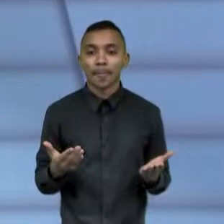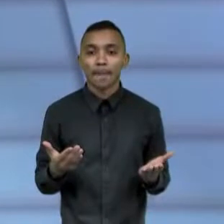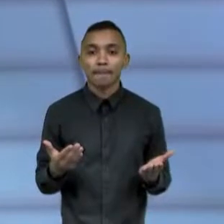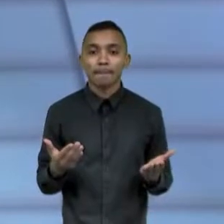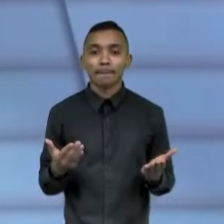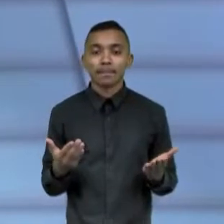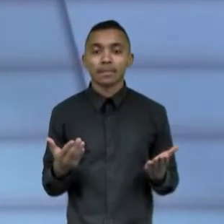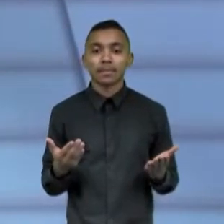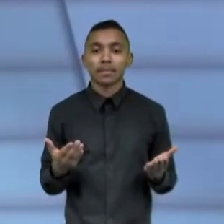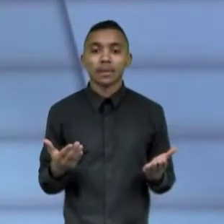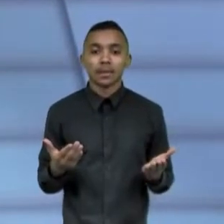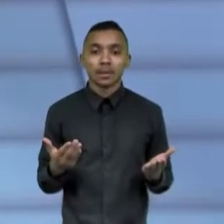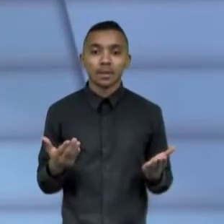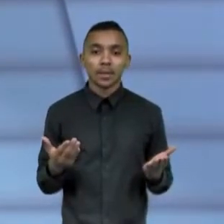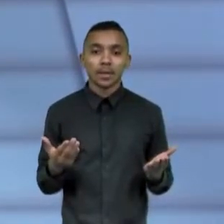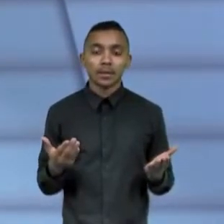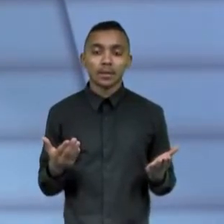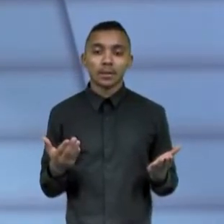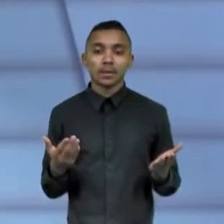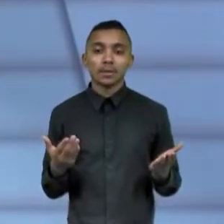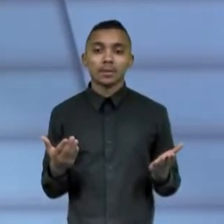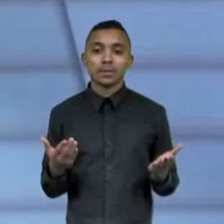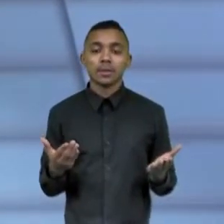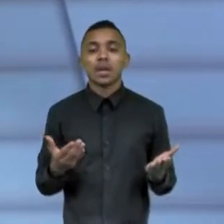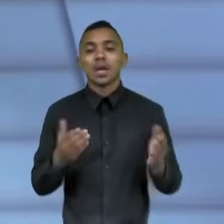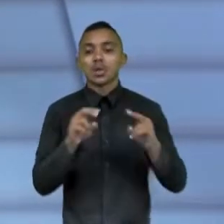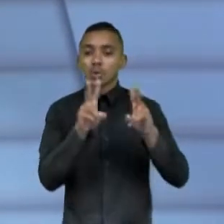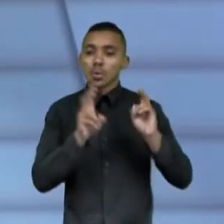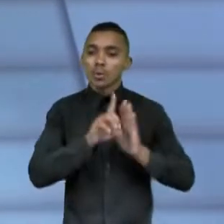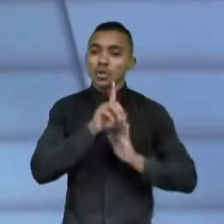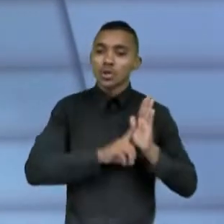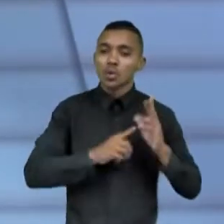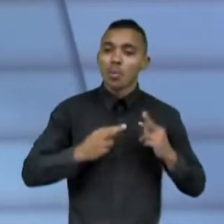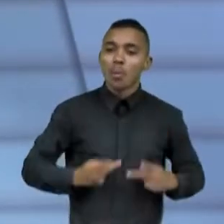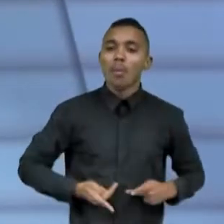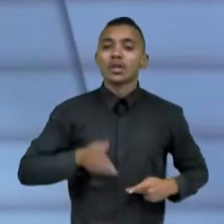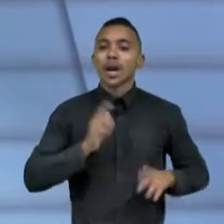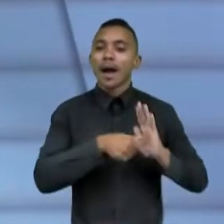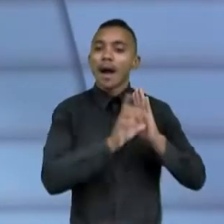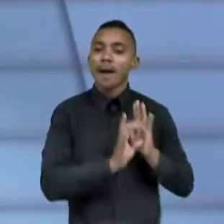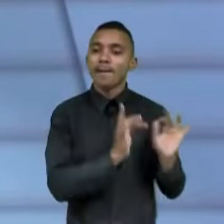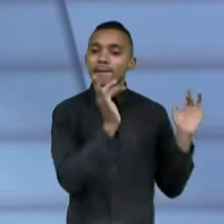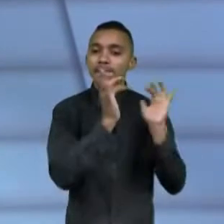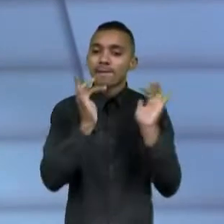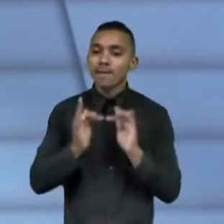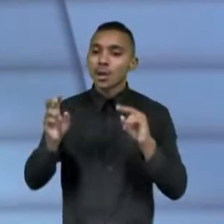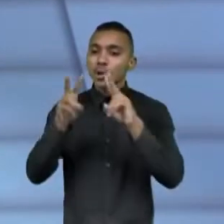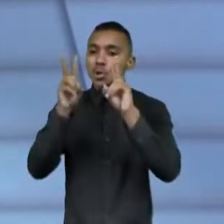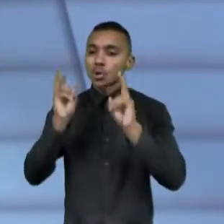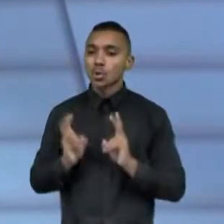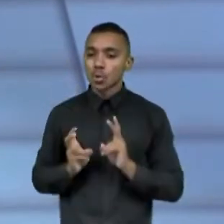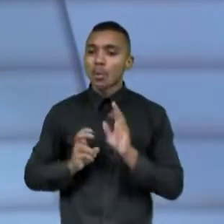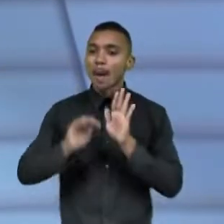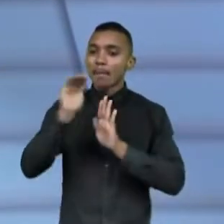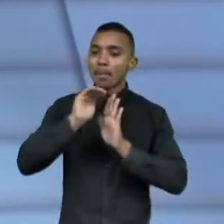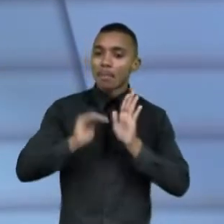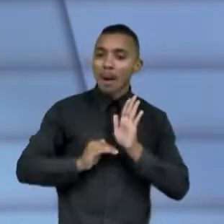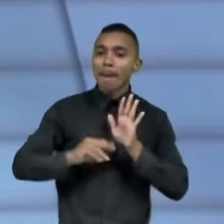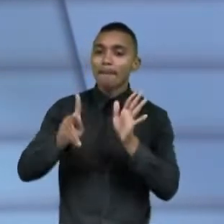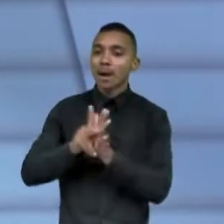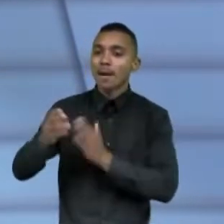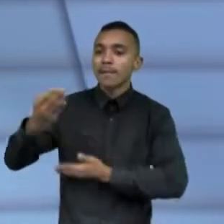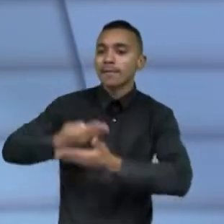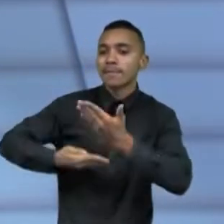essas violações, com essas discussões sobre direitos humanos. Já tinha esse contato com as violações no contato com as comunidades.